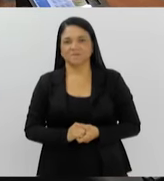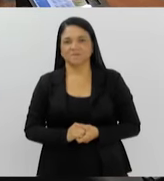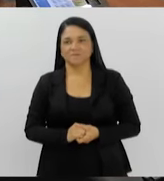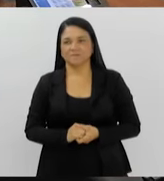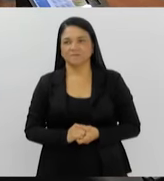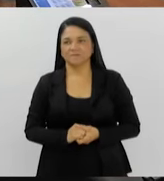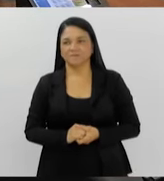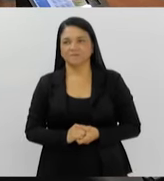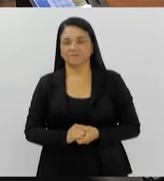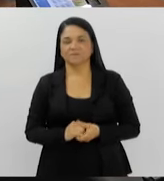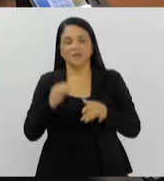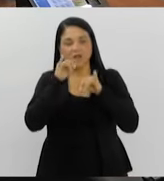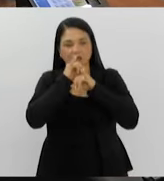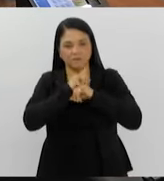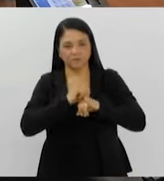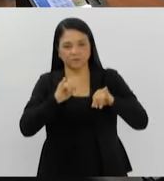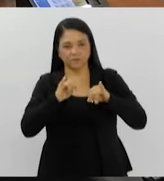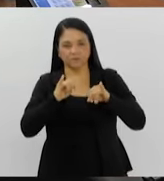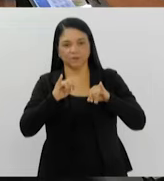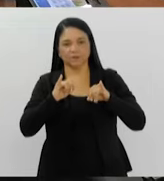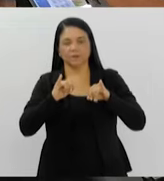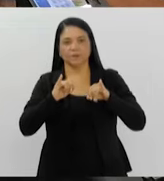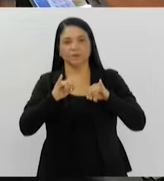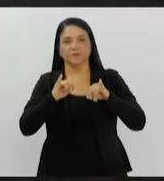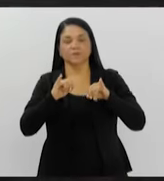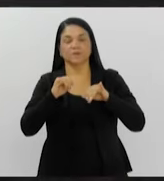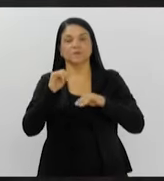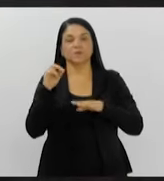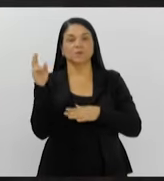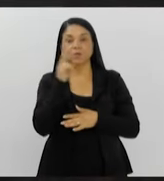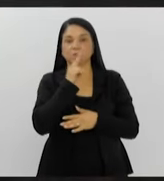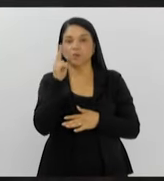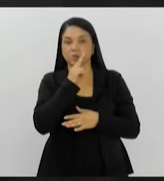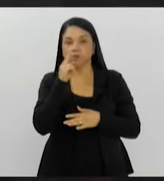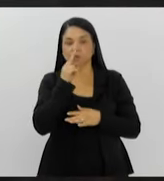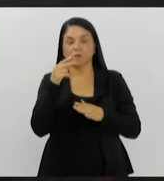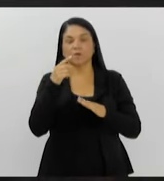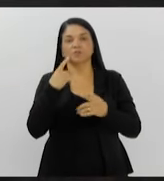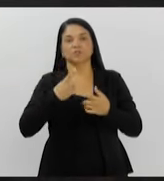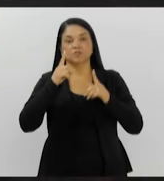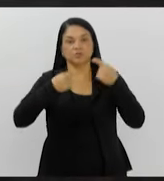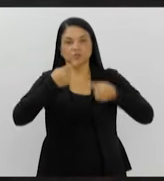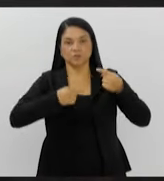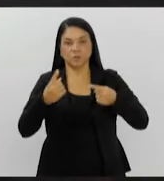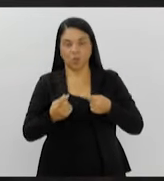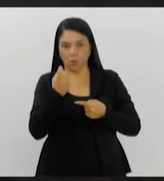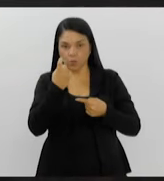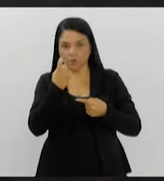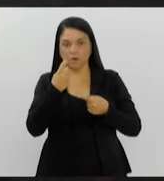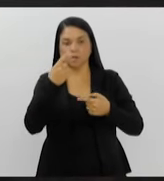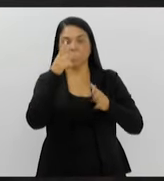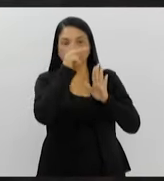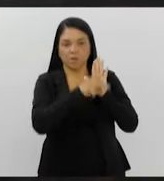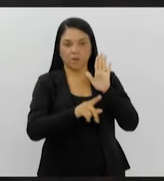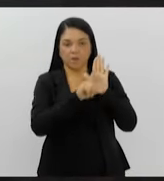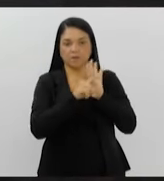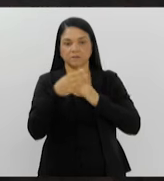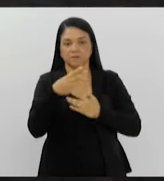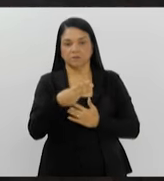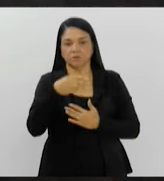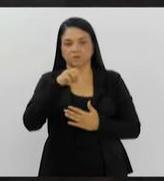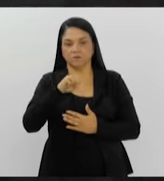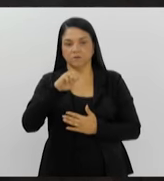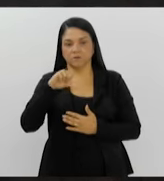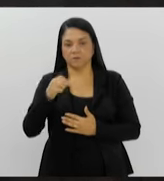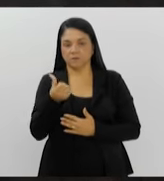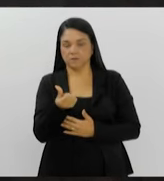obrigado anuncio em regime de urgência em discussão única projeto de lei número